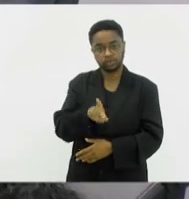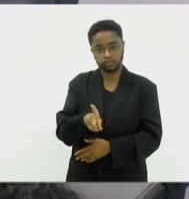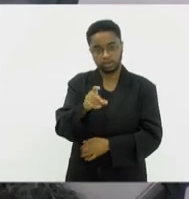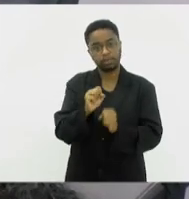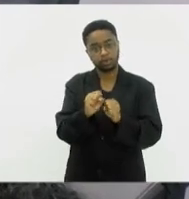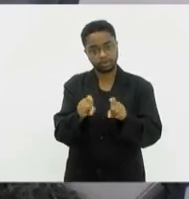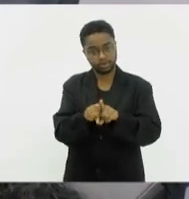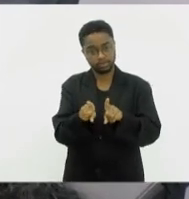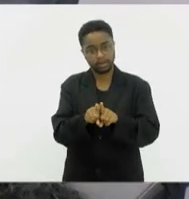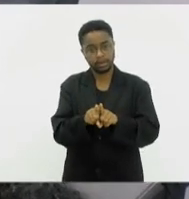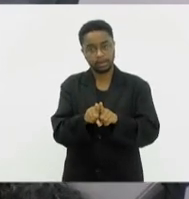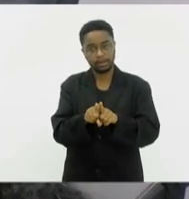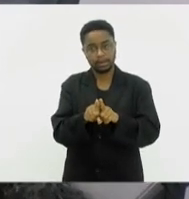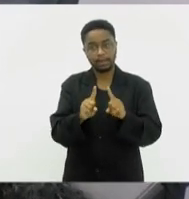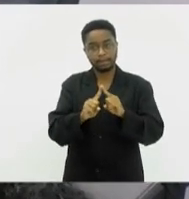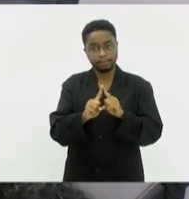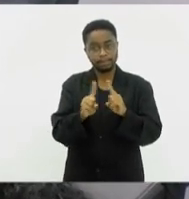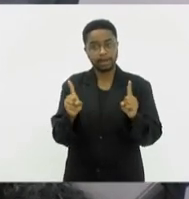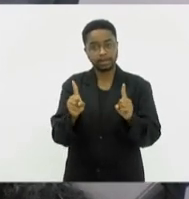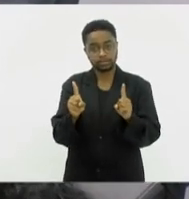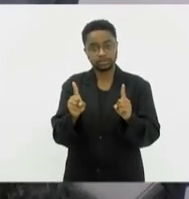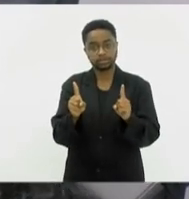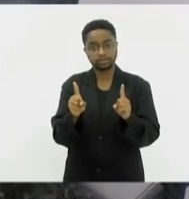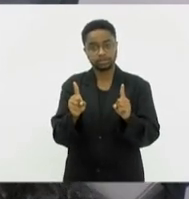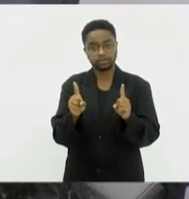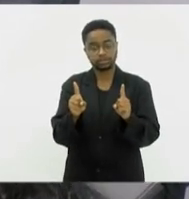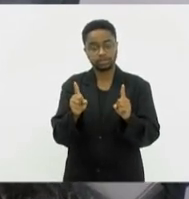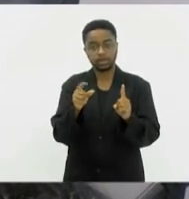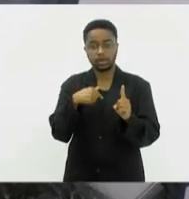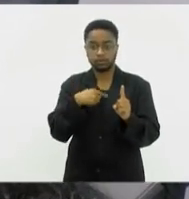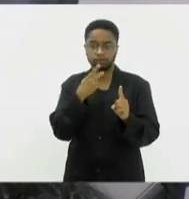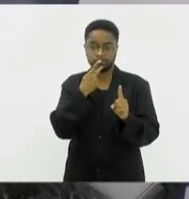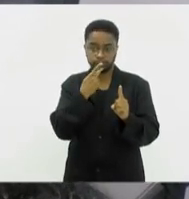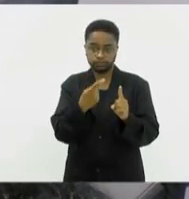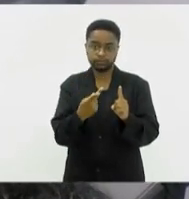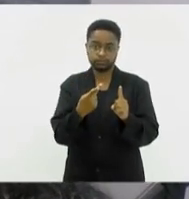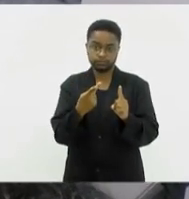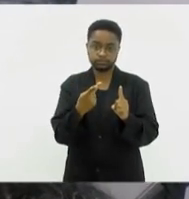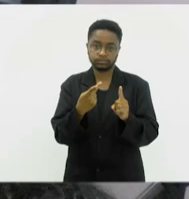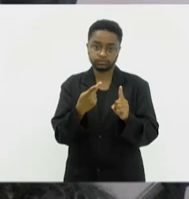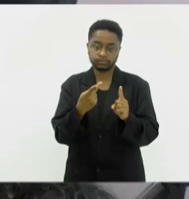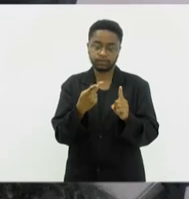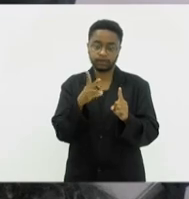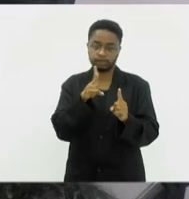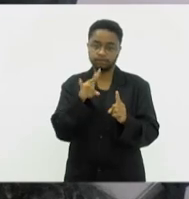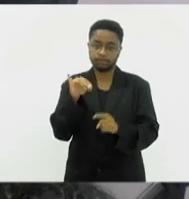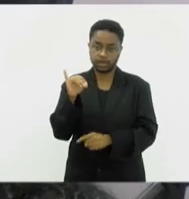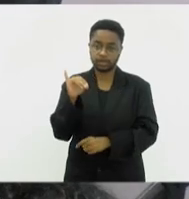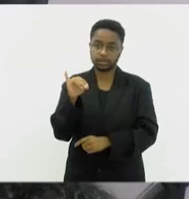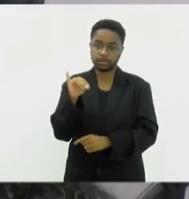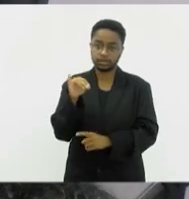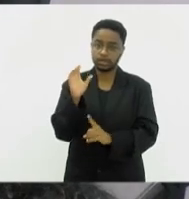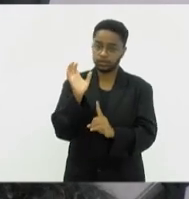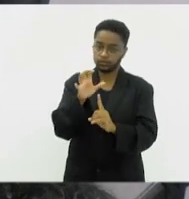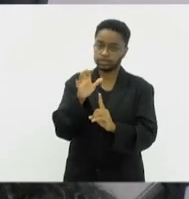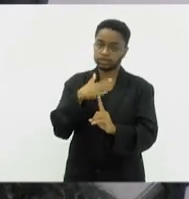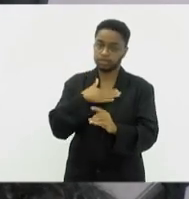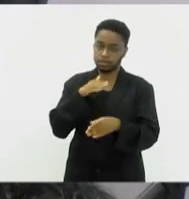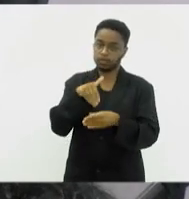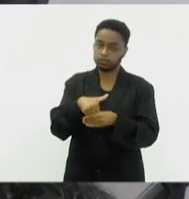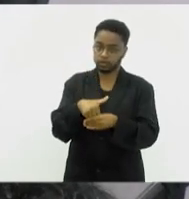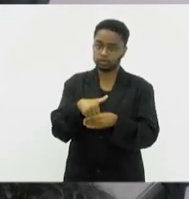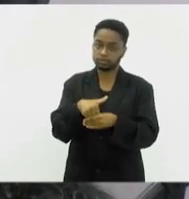pode. Mas isso, eu lhe antecipo que isso vai, vai alterar o meu voto, vai